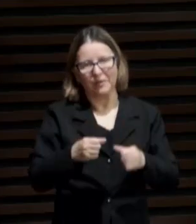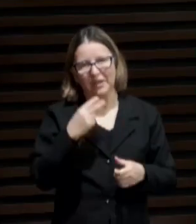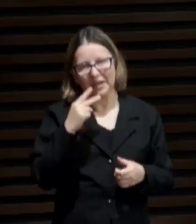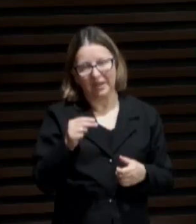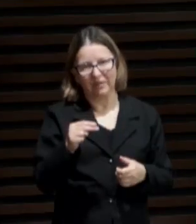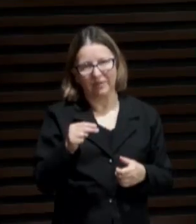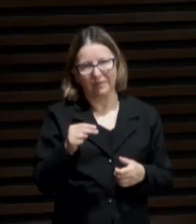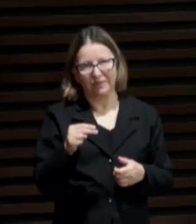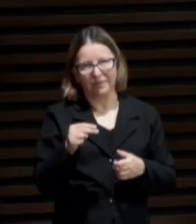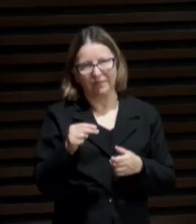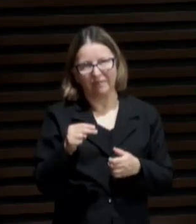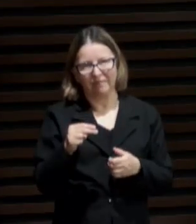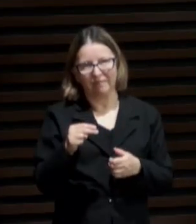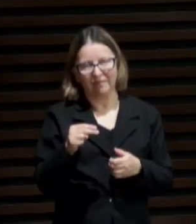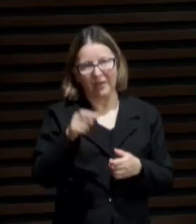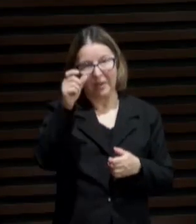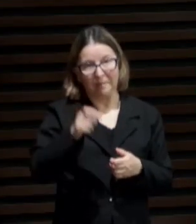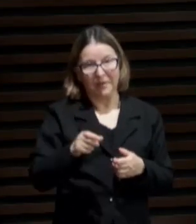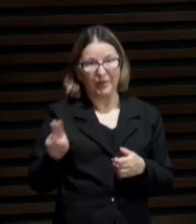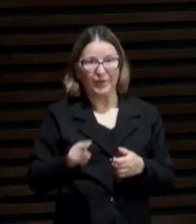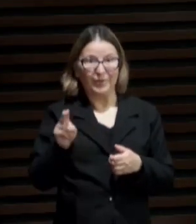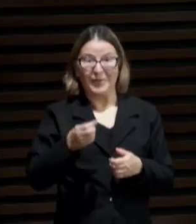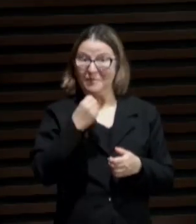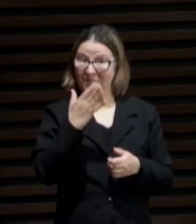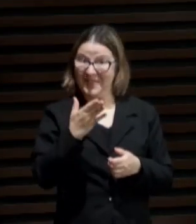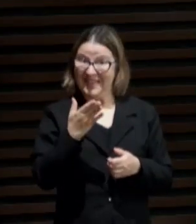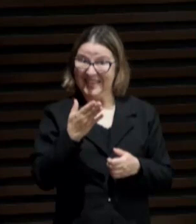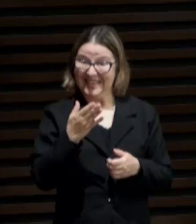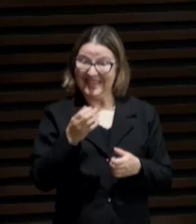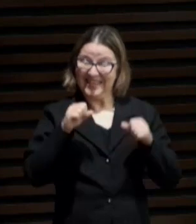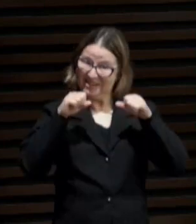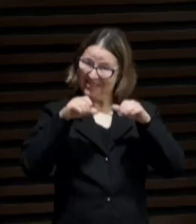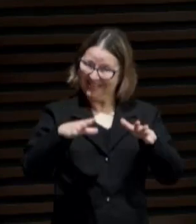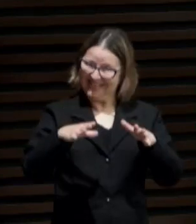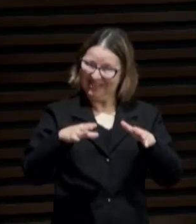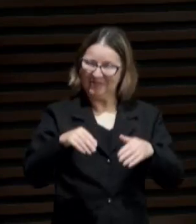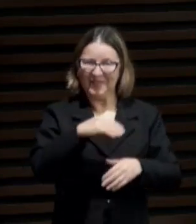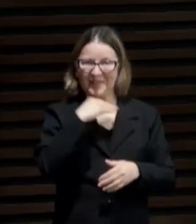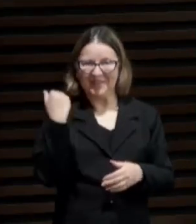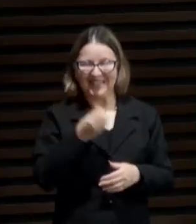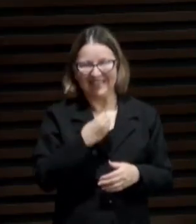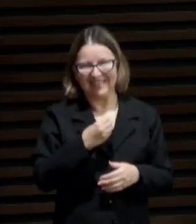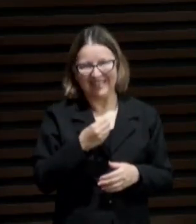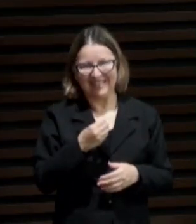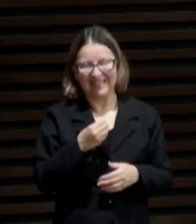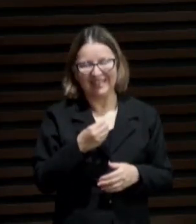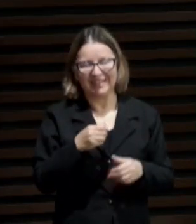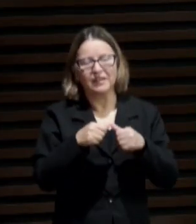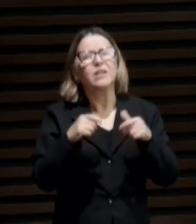que bem a utiliza, come do seu fruto. A morte e a vida estão